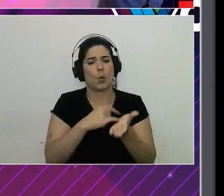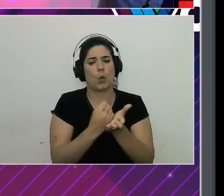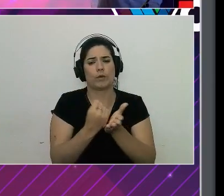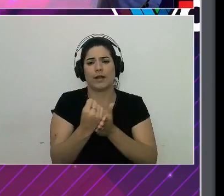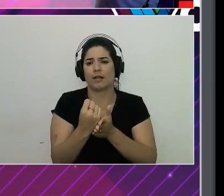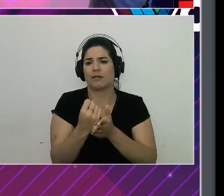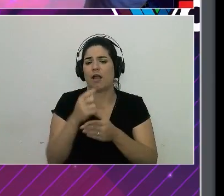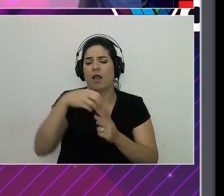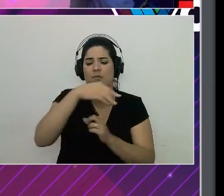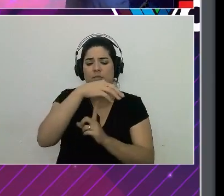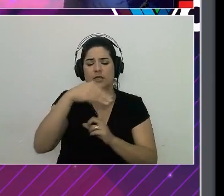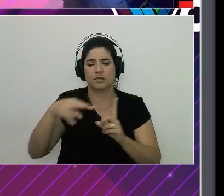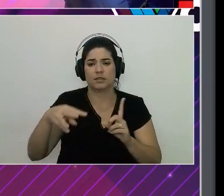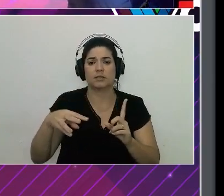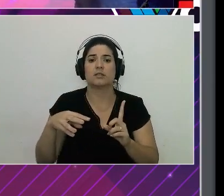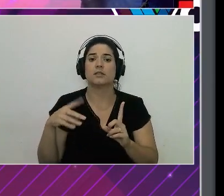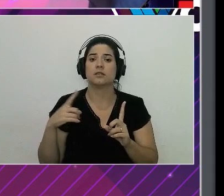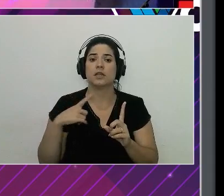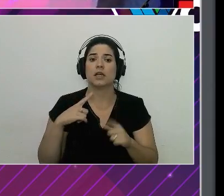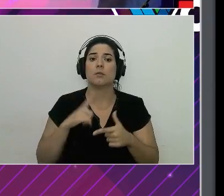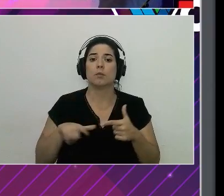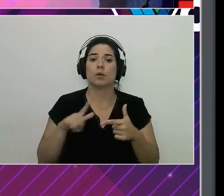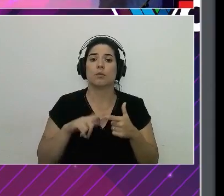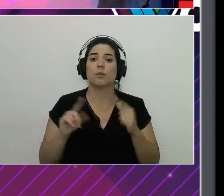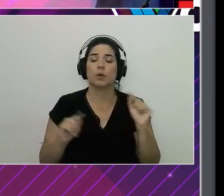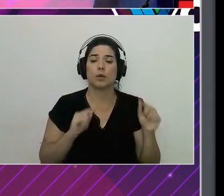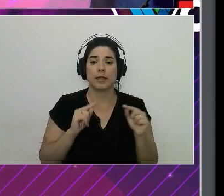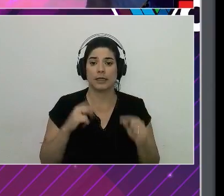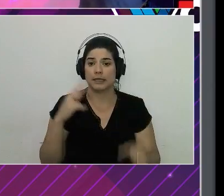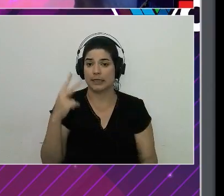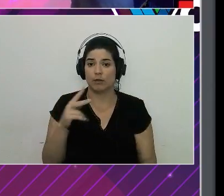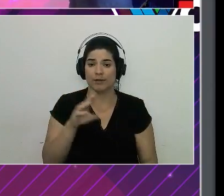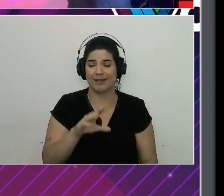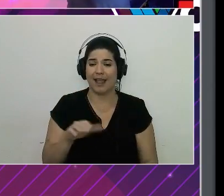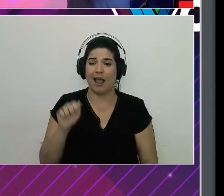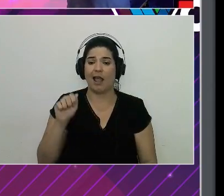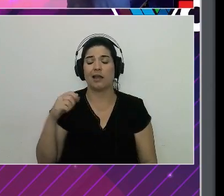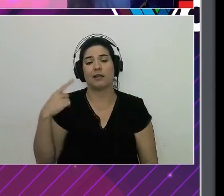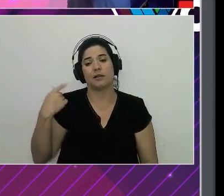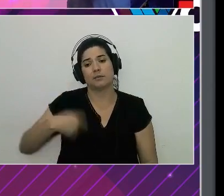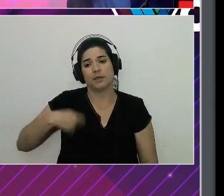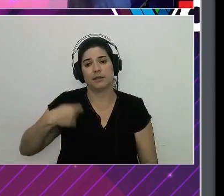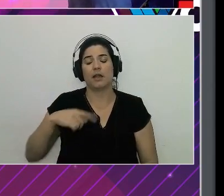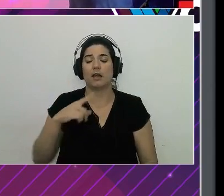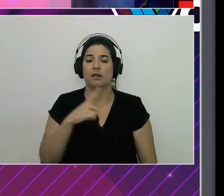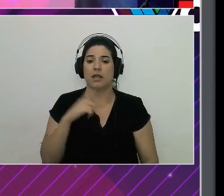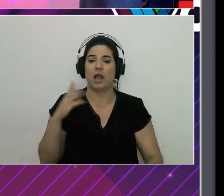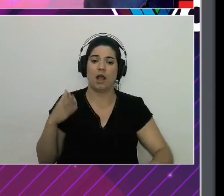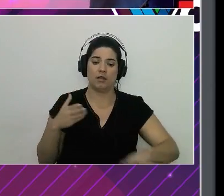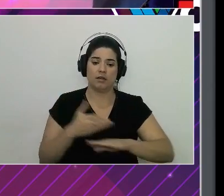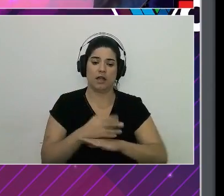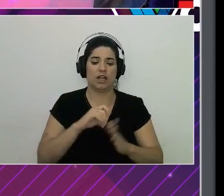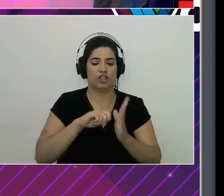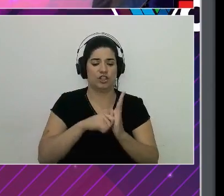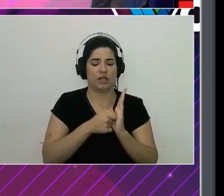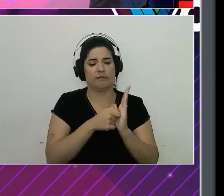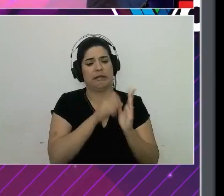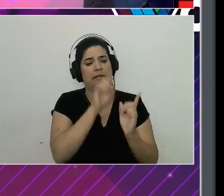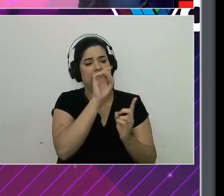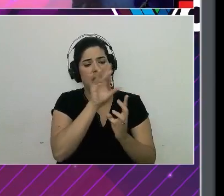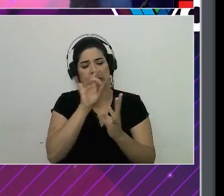no problema que o seu CI vai ter que estar configurado para ter a chave de acesso da purchase, da product, da ship e do seu cara